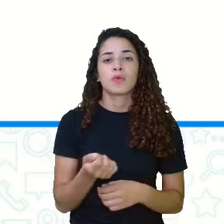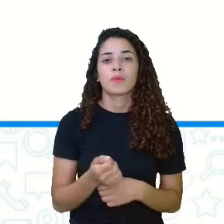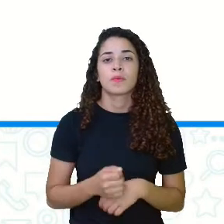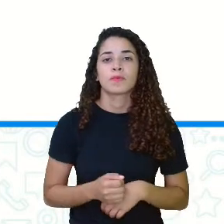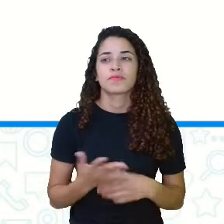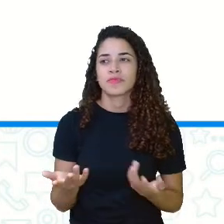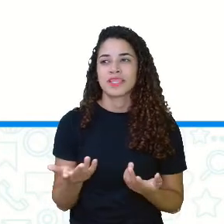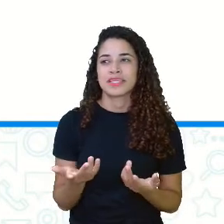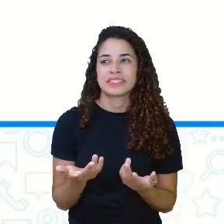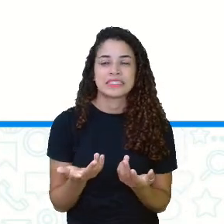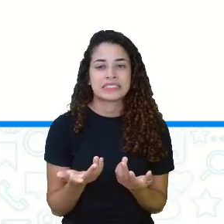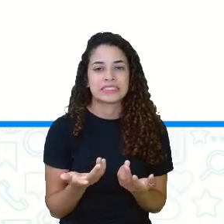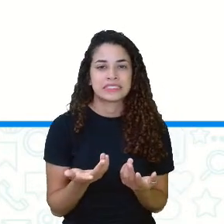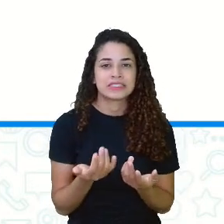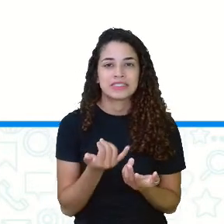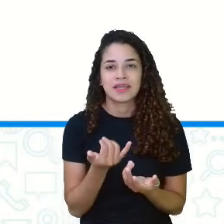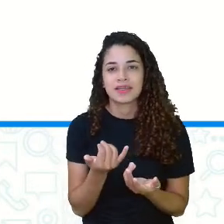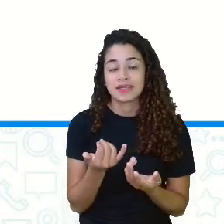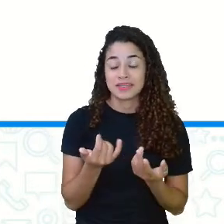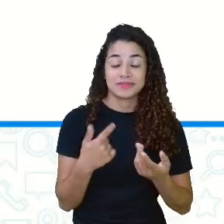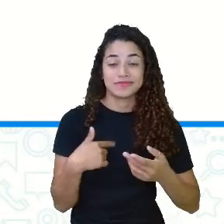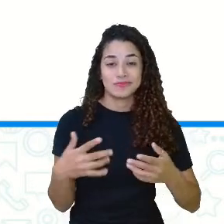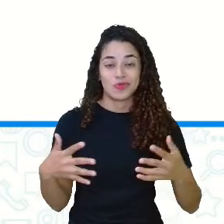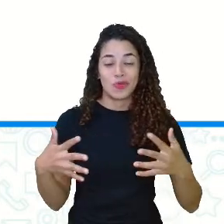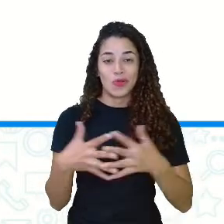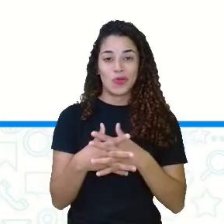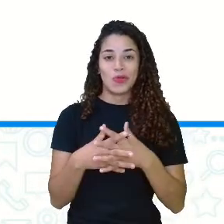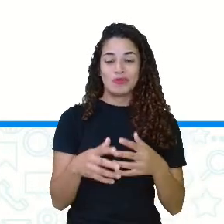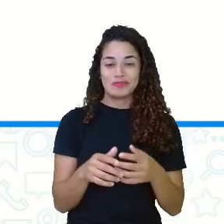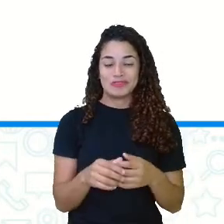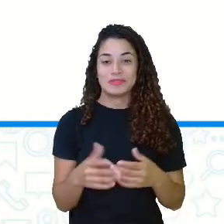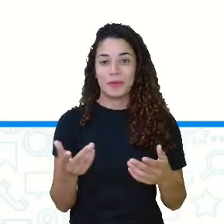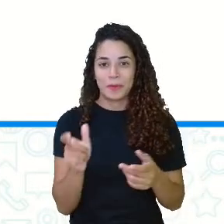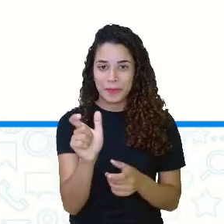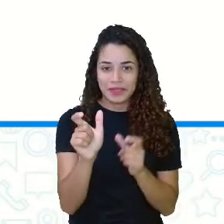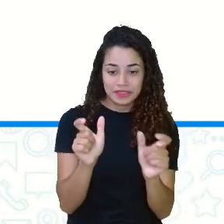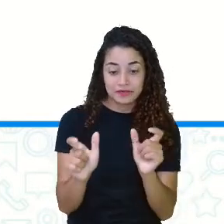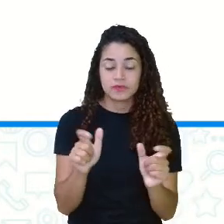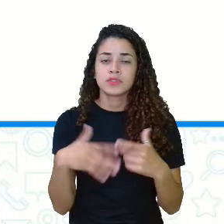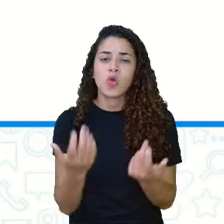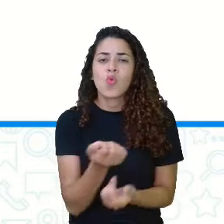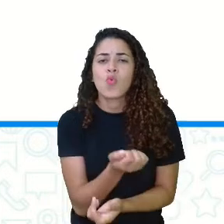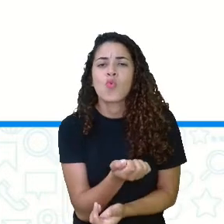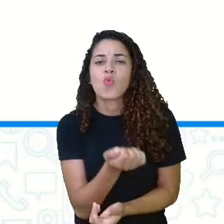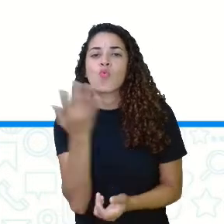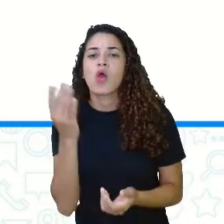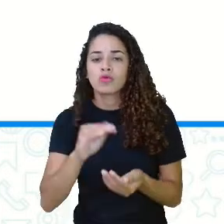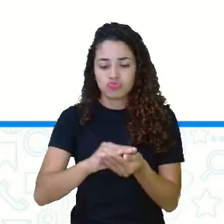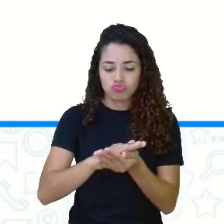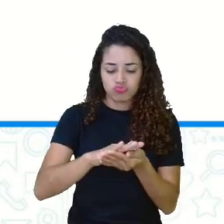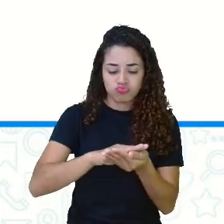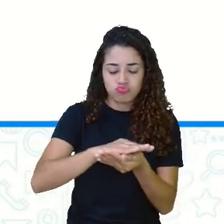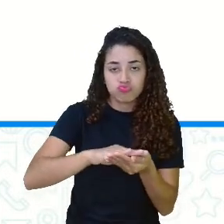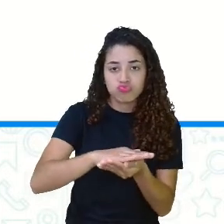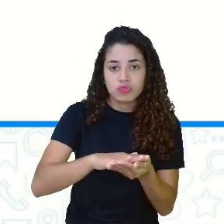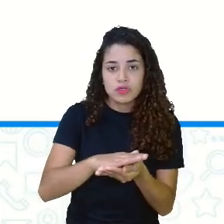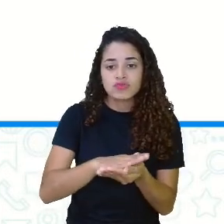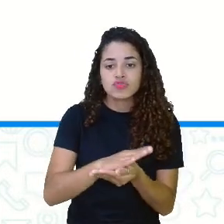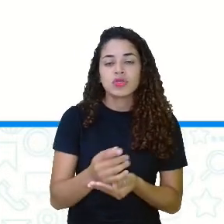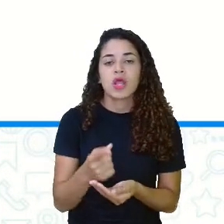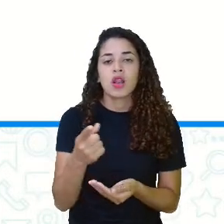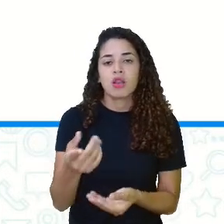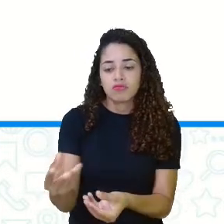Eita, eu botei beijinho em cima, botei brigadeiro embaixo, mas são beijinhos. Quantos beijinhos Vilma